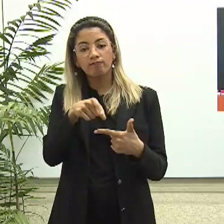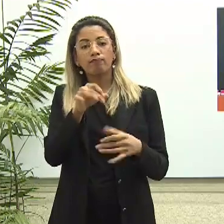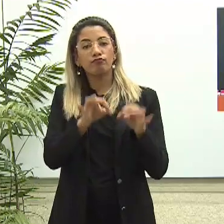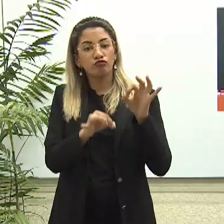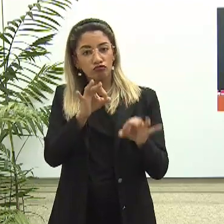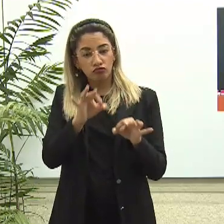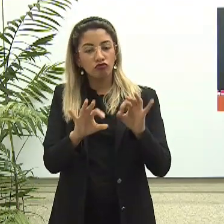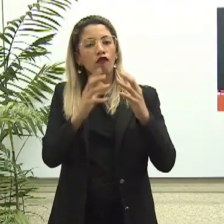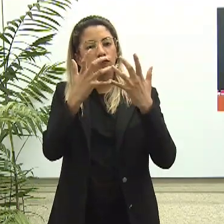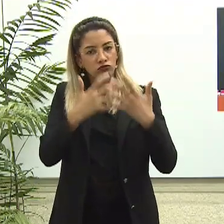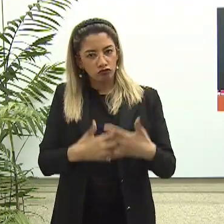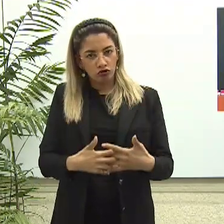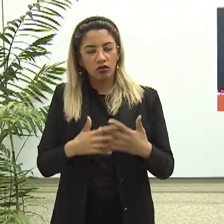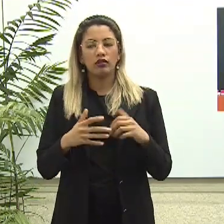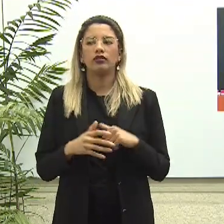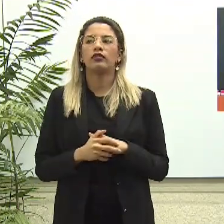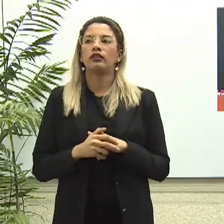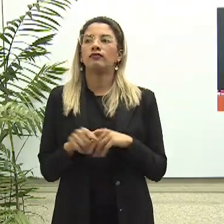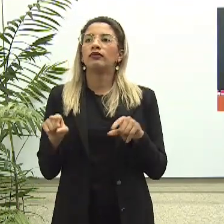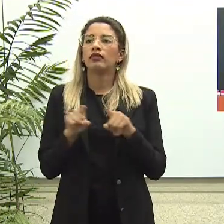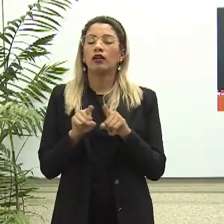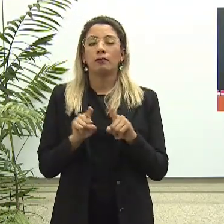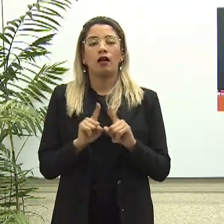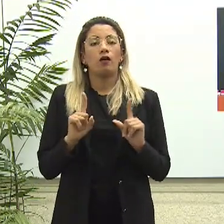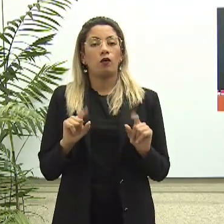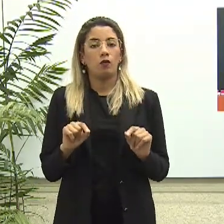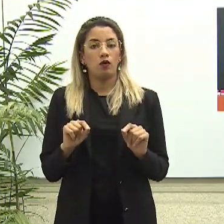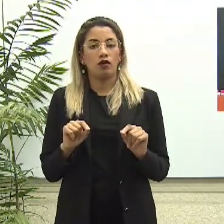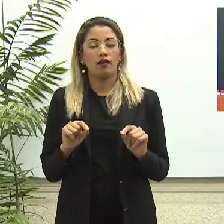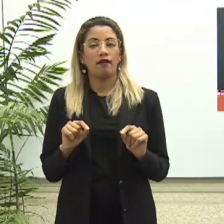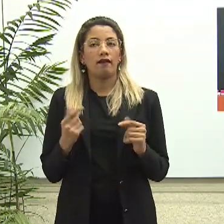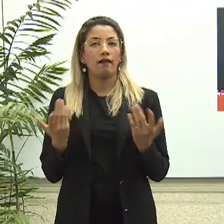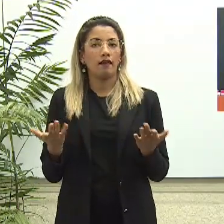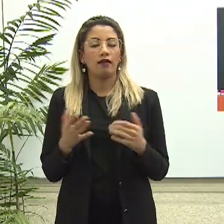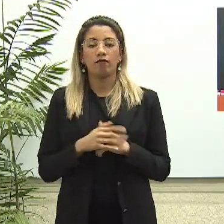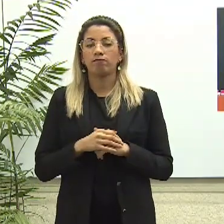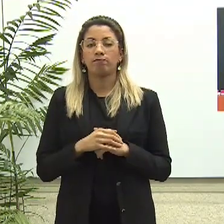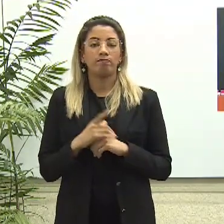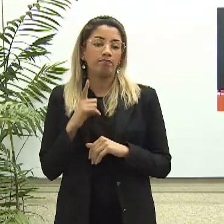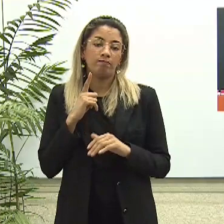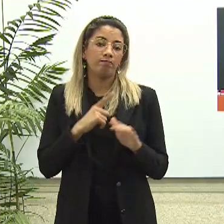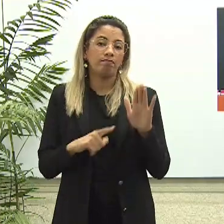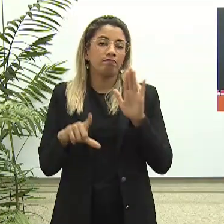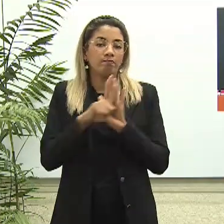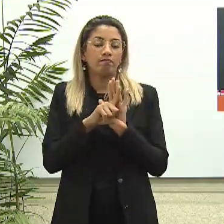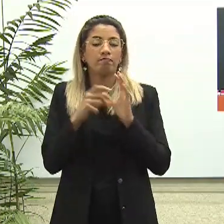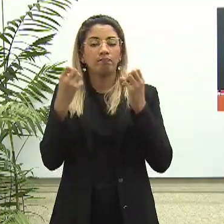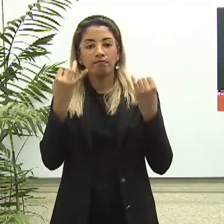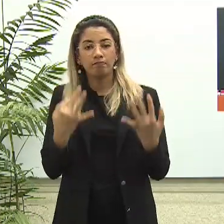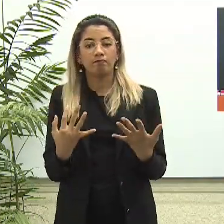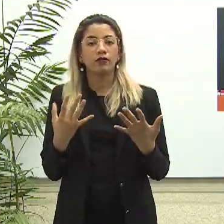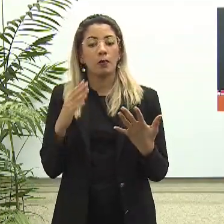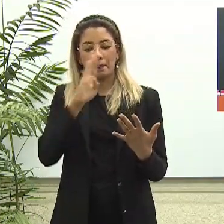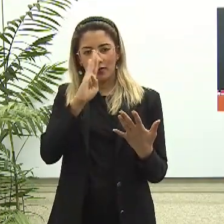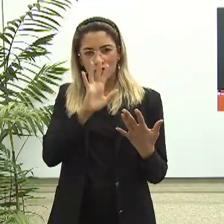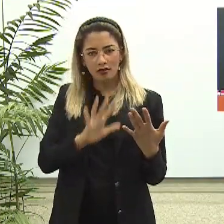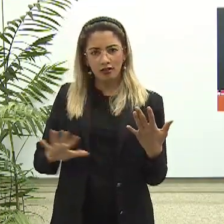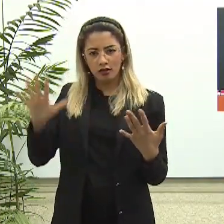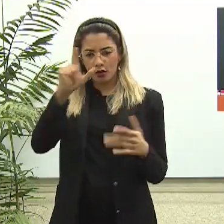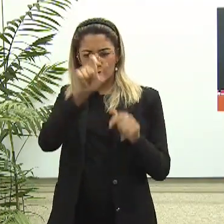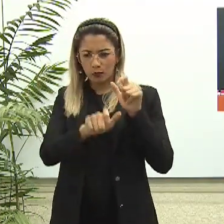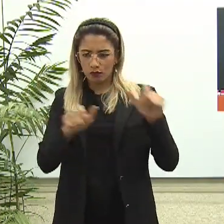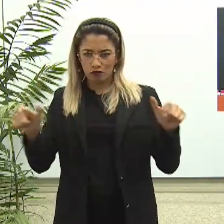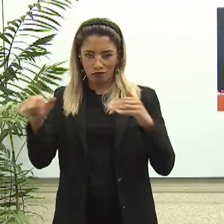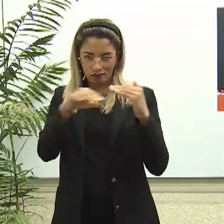eu não acredito inclusive bom é só você ver as leis que dizem que todo mundo é igual no Brasil vai ser